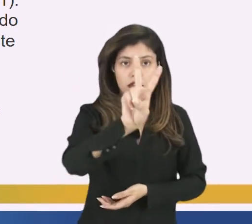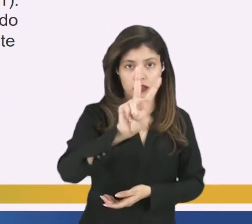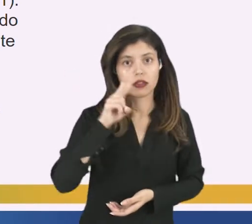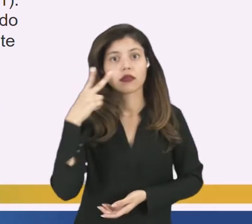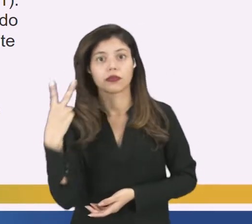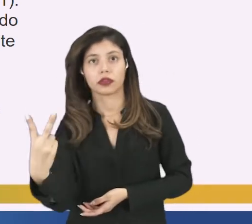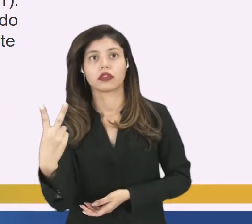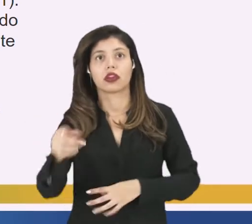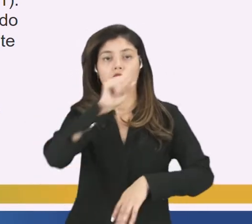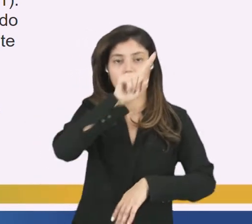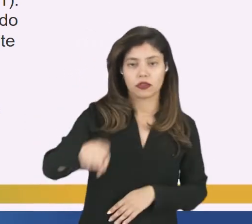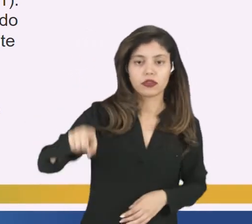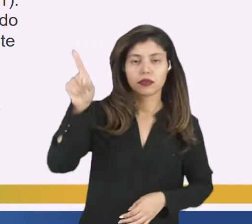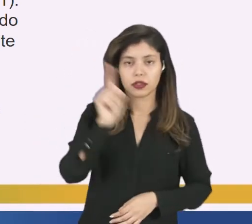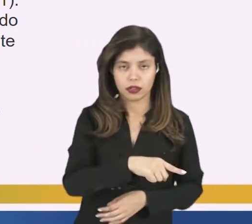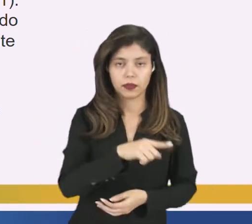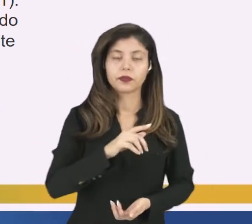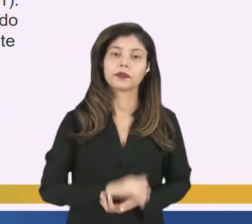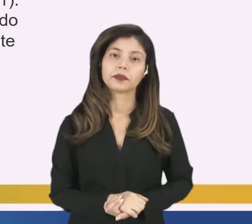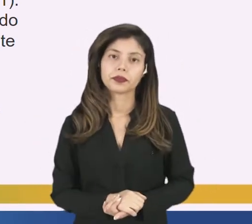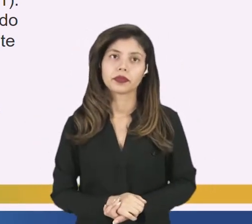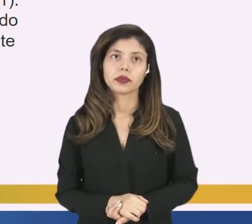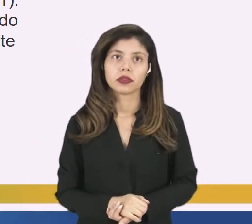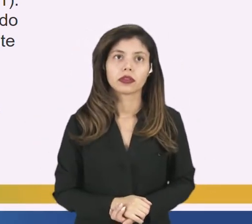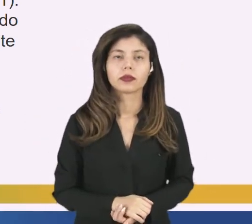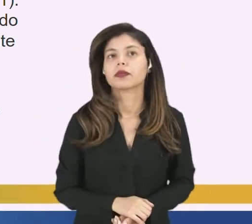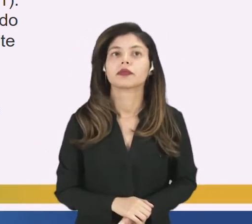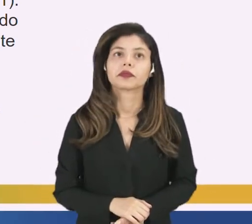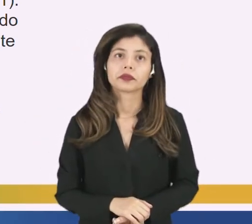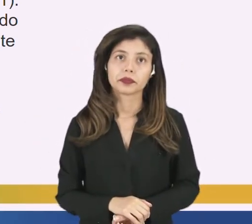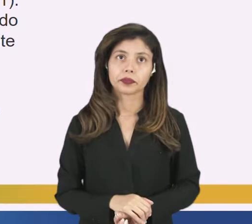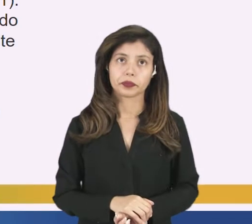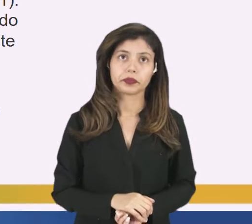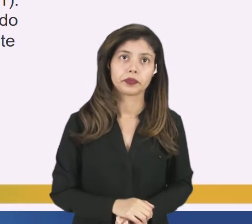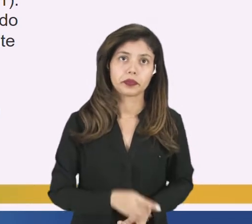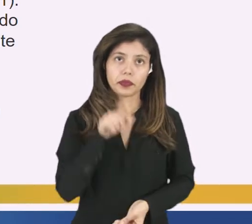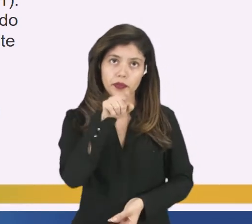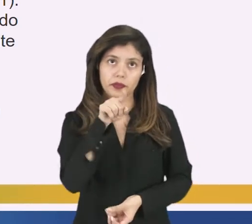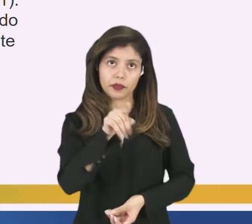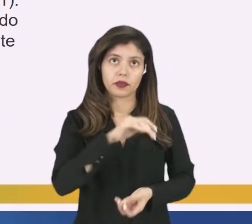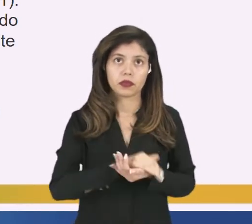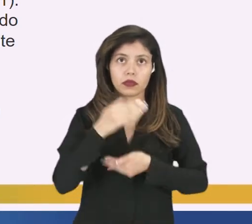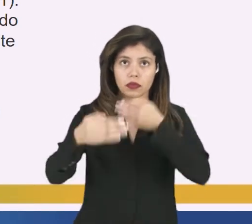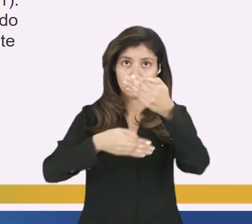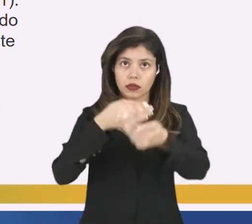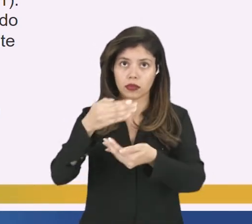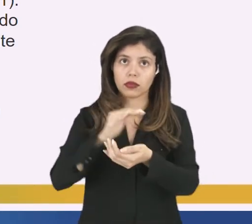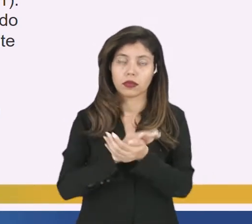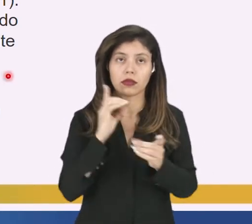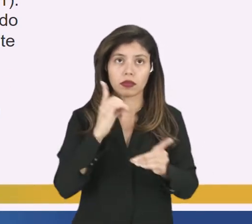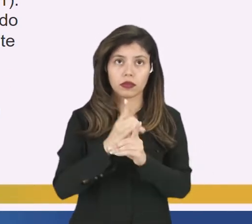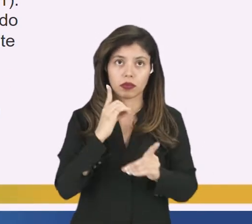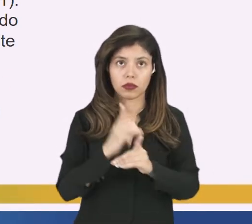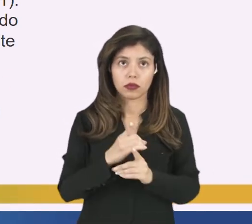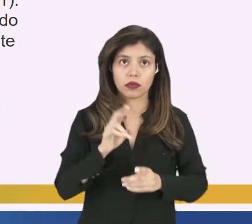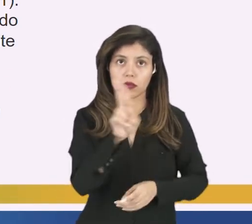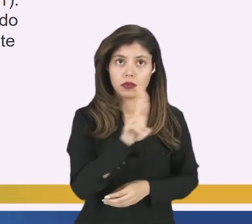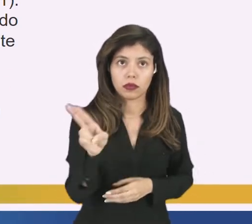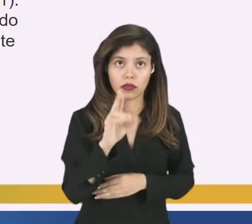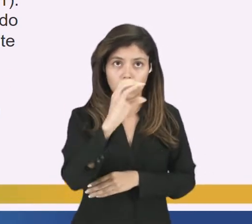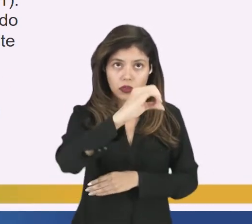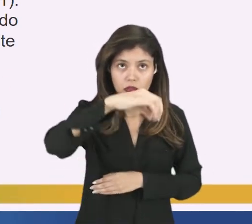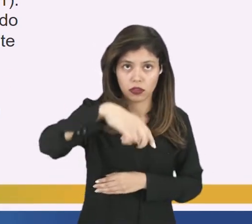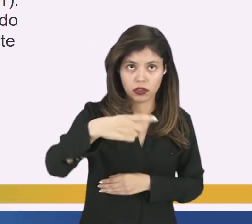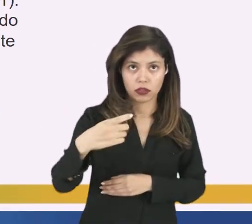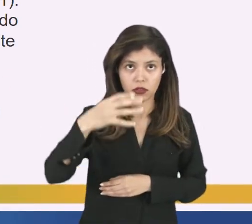onde repete-se as duas colunas e multiplica, tá? De forma diagonal. Dessa maneira, desenvolvendo isso daqui,